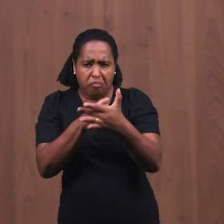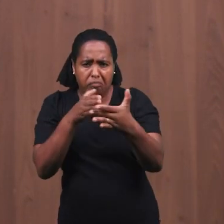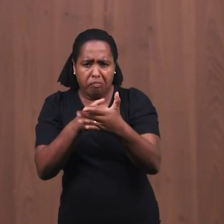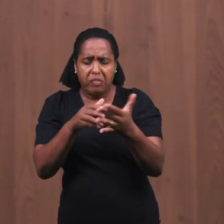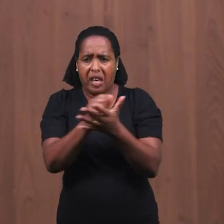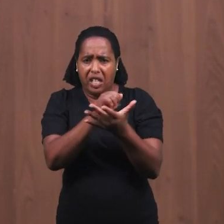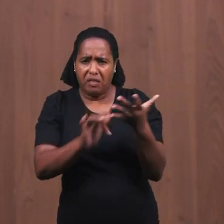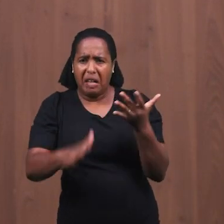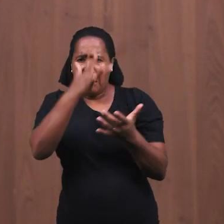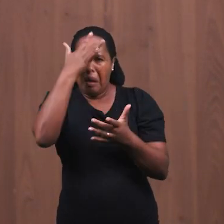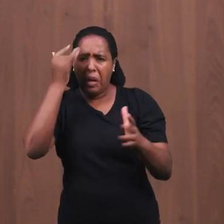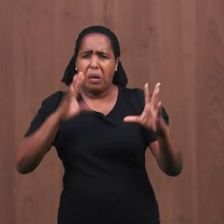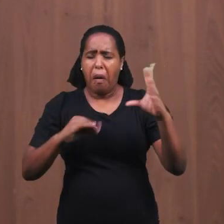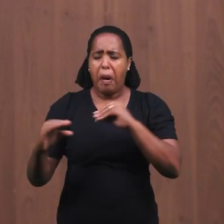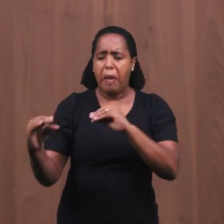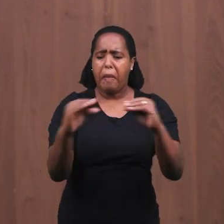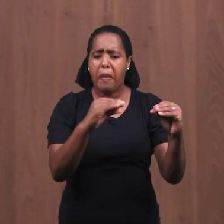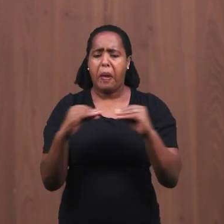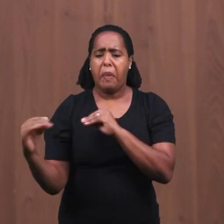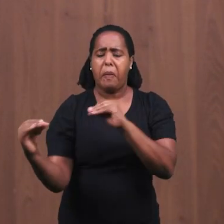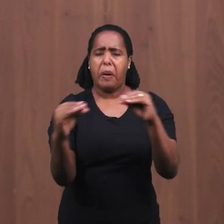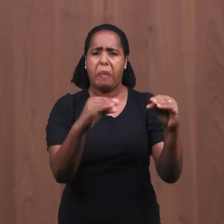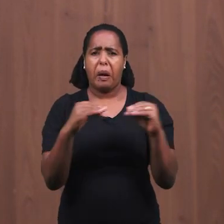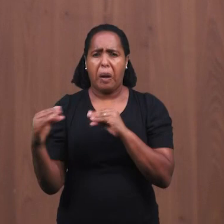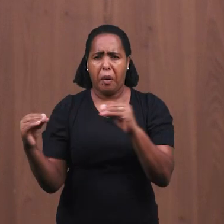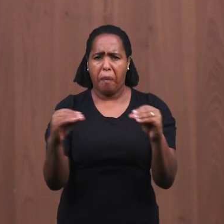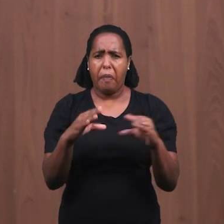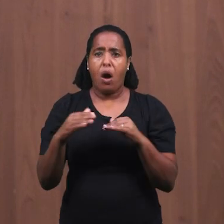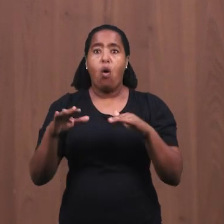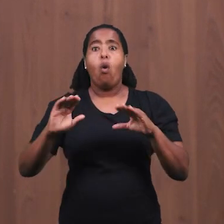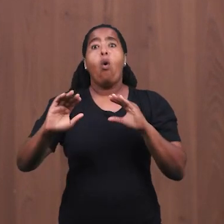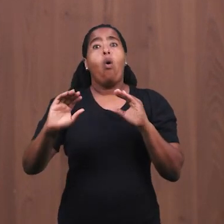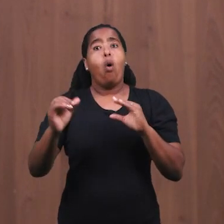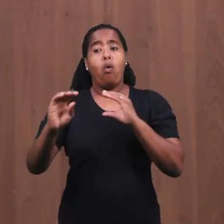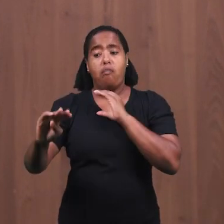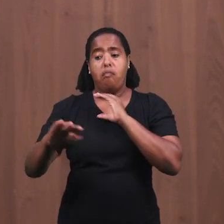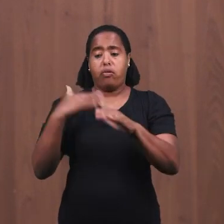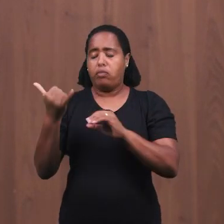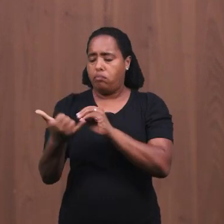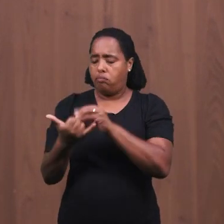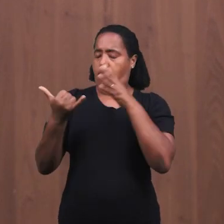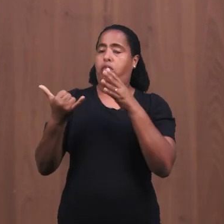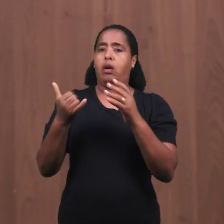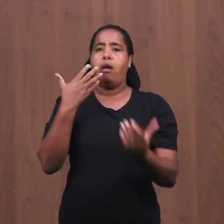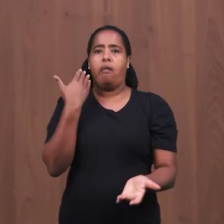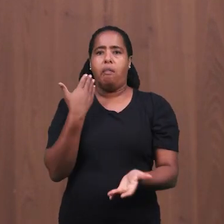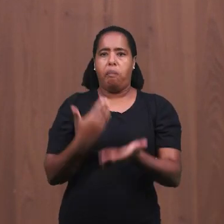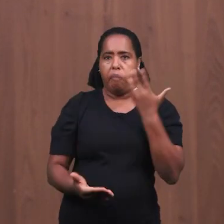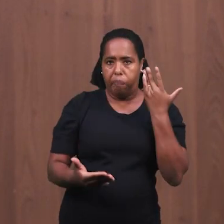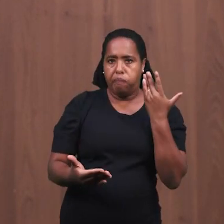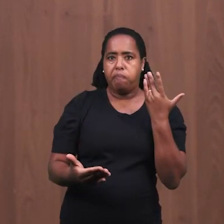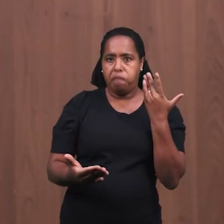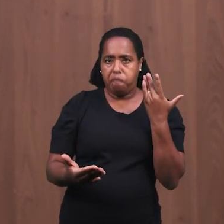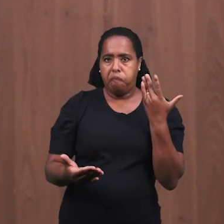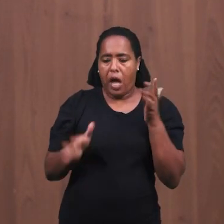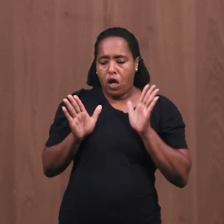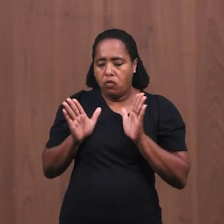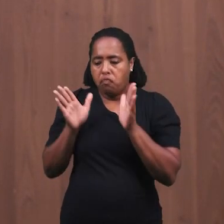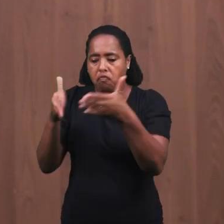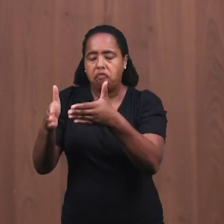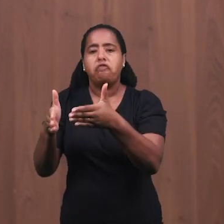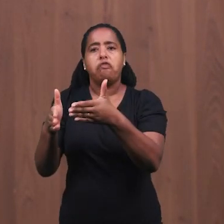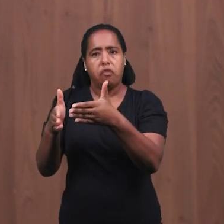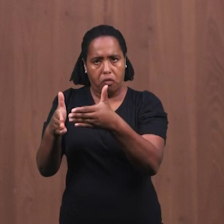com muitas pessoas conversando ou por causa da mensagem de um amigo quebra a concentração por alguns segundos, mas